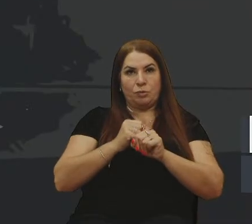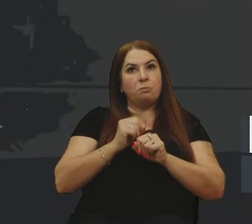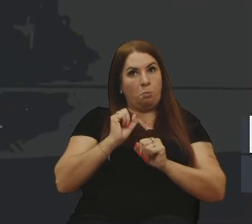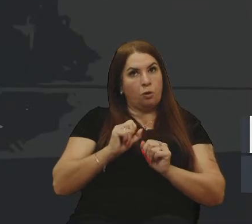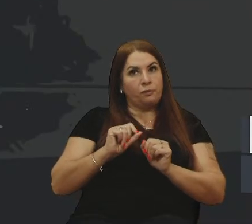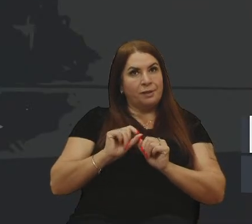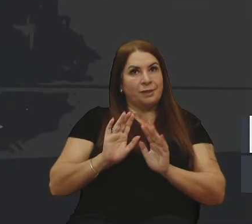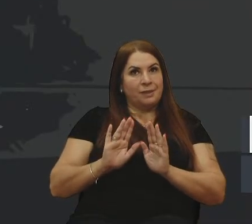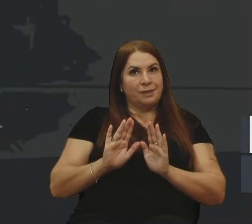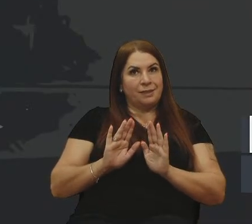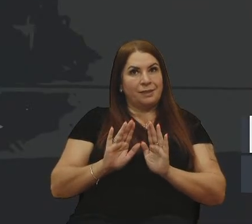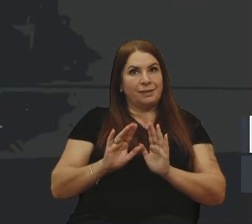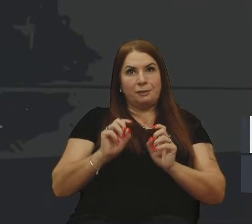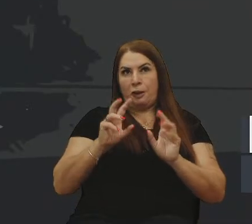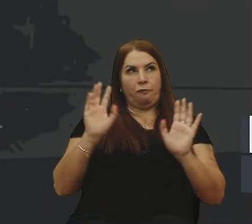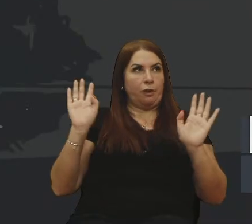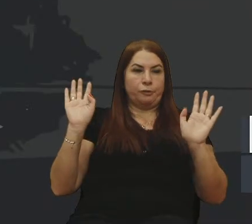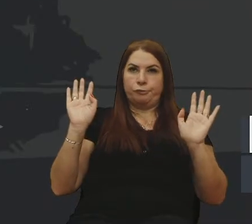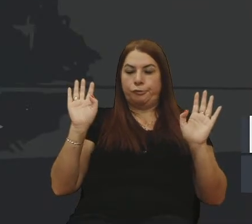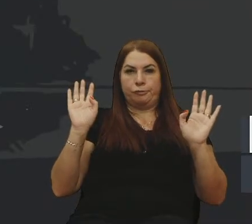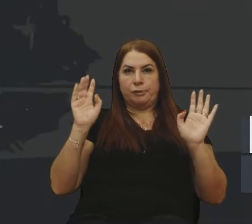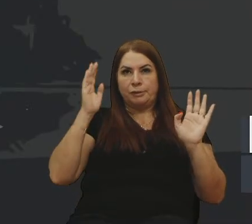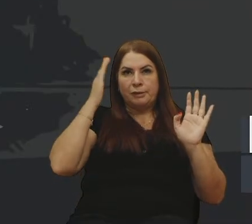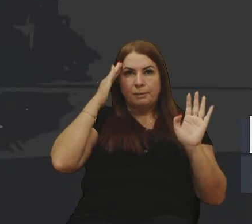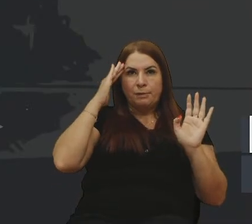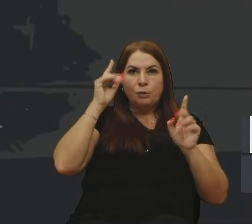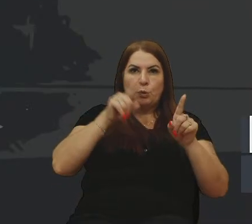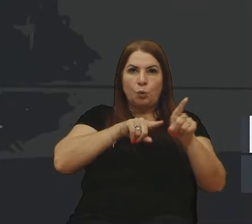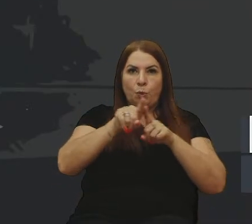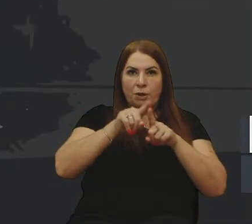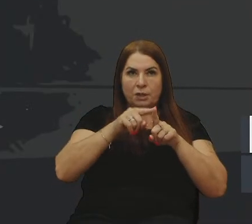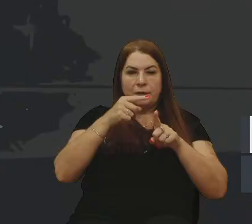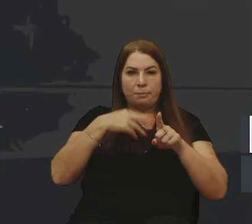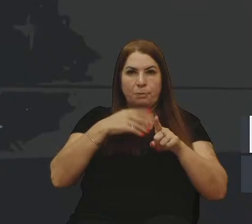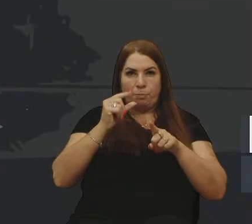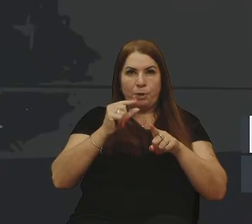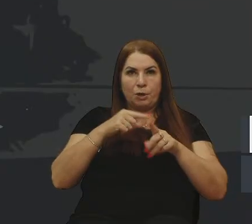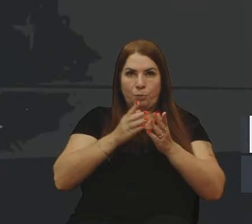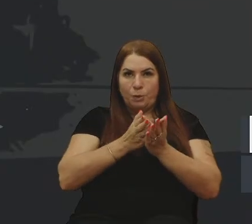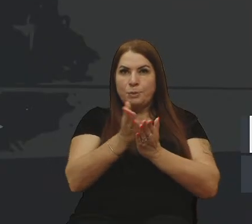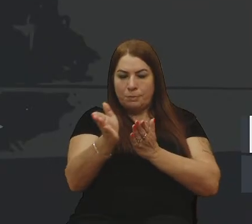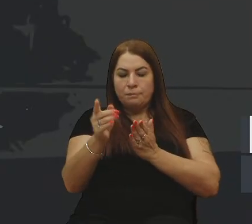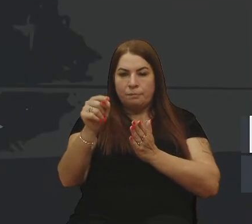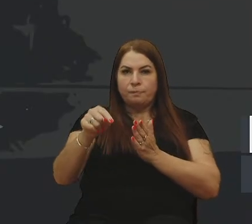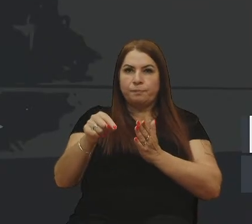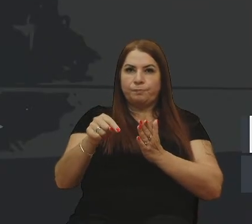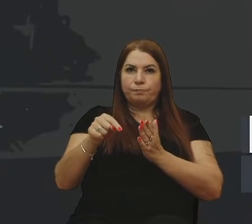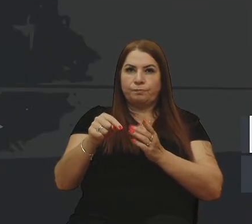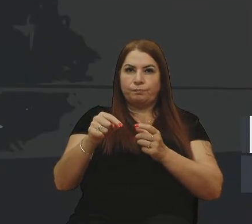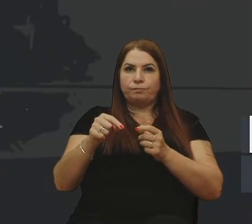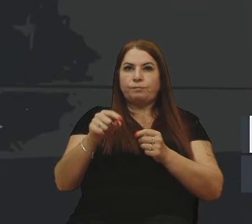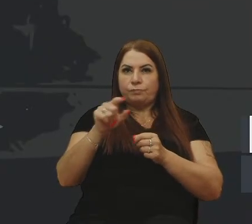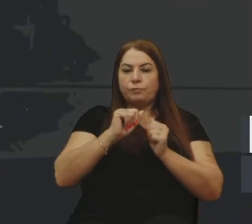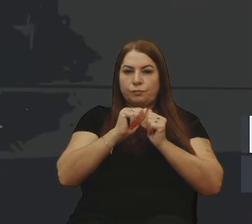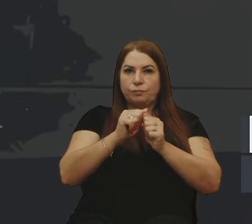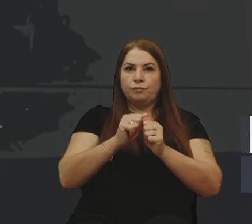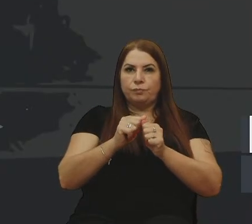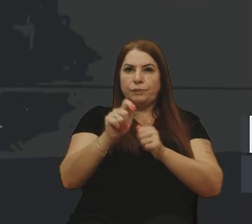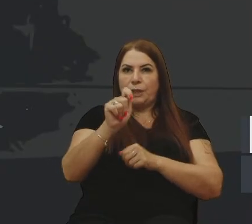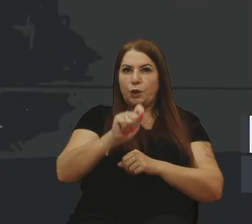fazer, gente. Tem gente que vende... Eu fiquei sabendo um concorrente meu agora, recente, do meu segmento, que é um dos caras que está com a gente na